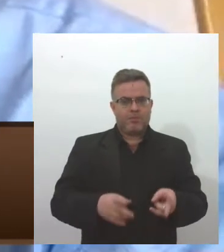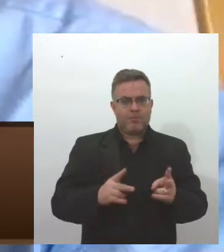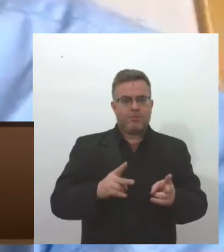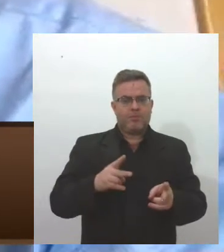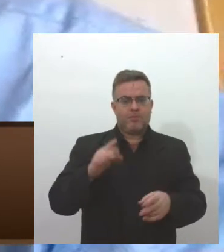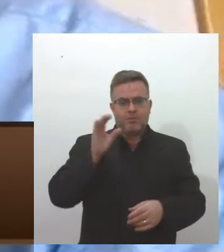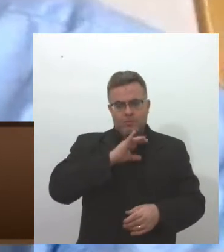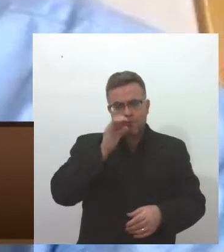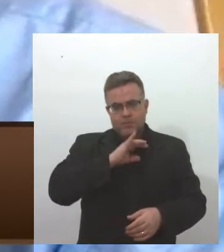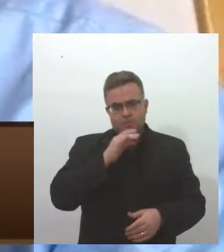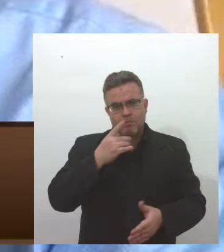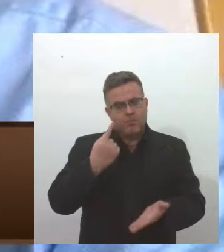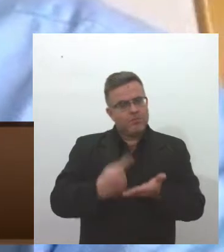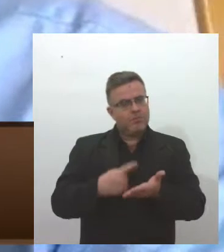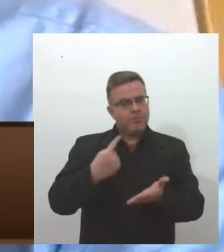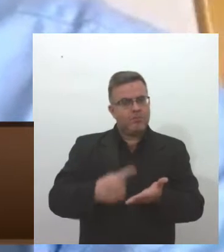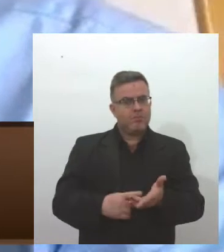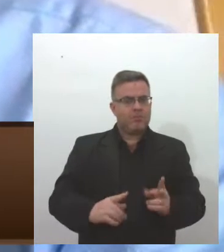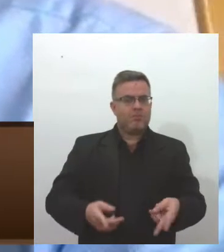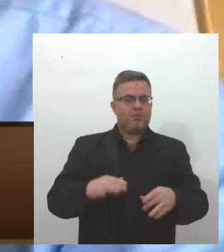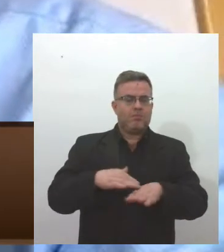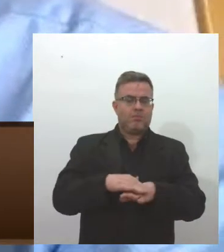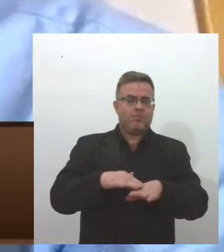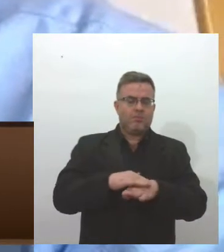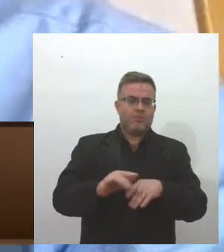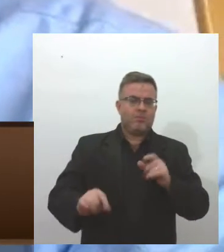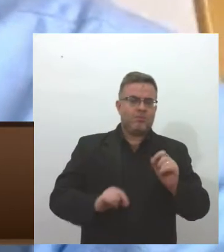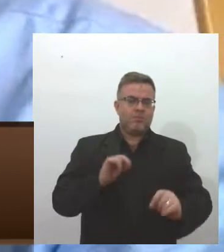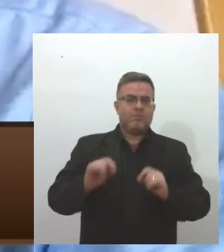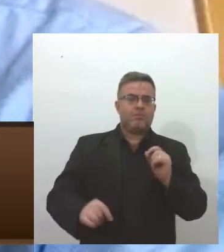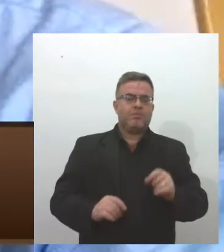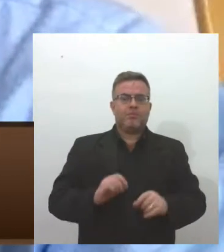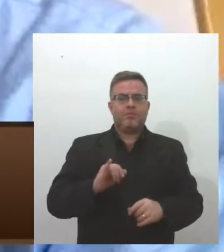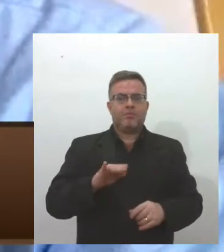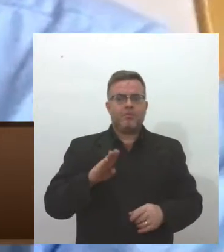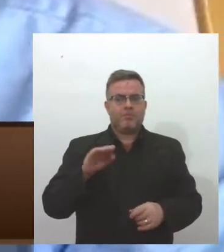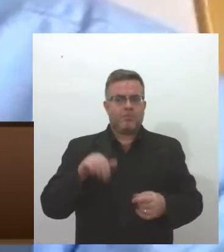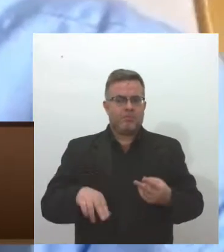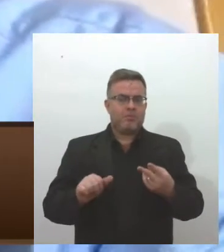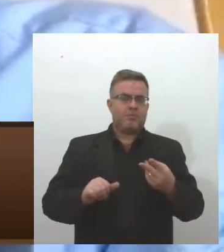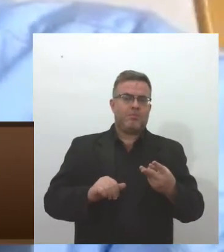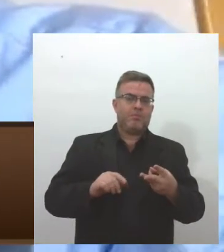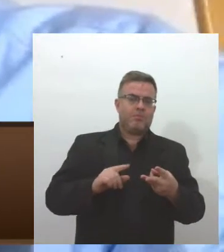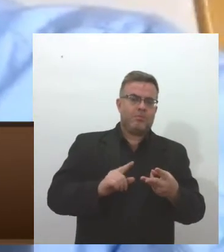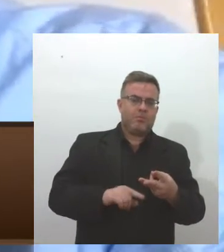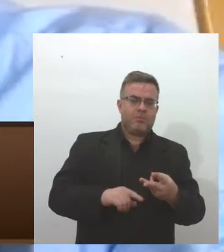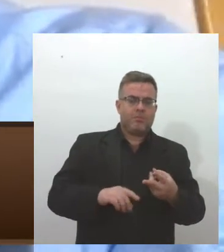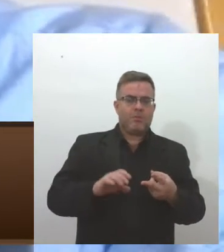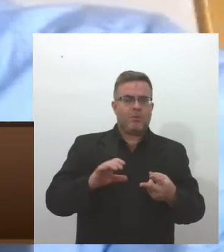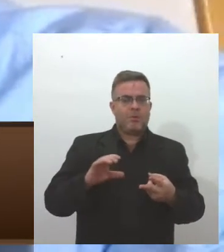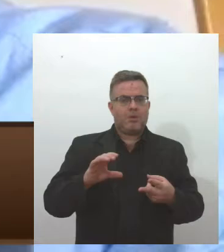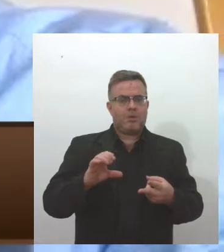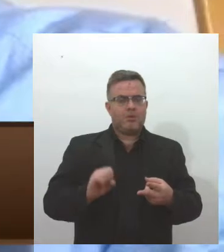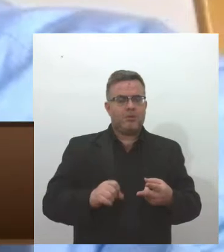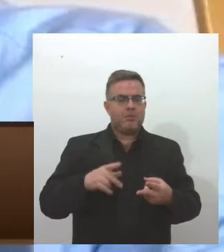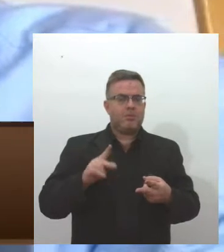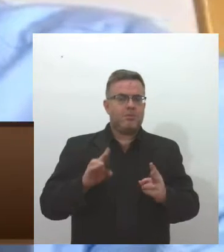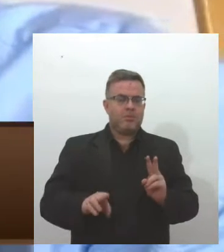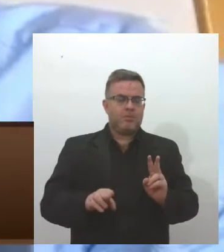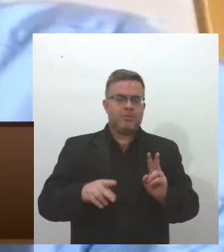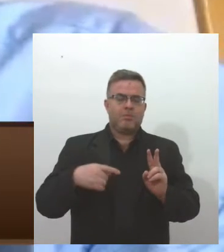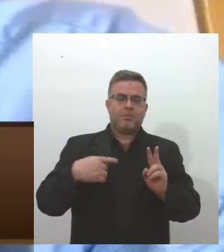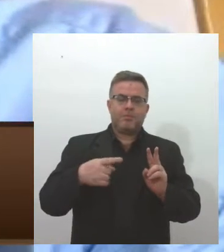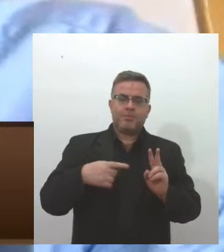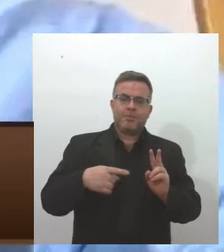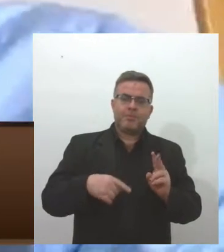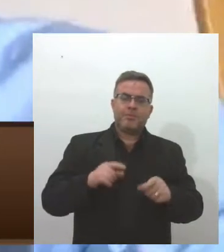frequente. Temos conversado muito com a superintendência do IFAM, do IBAMA, com a SPU, né, entendendo, obviamente,